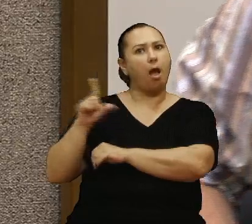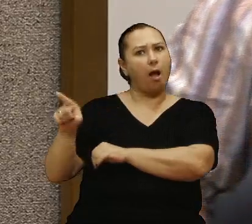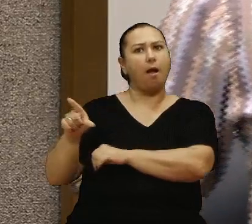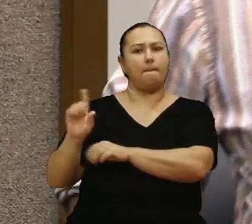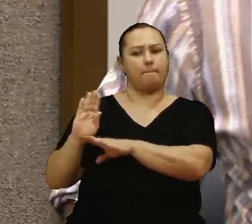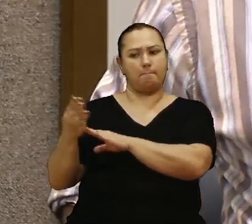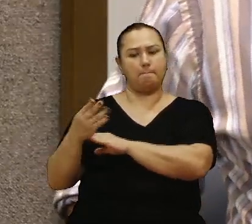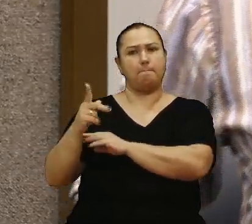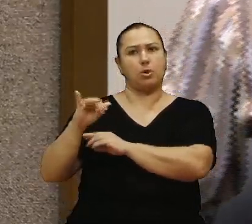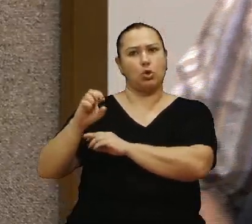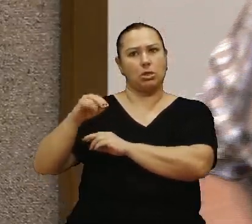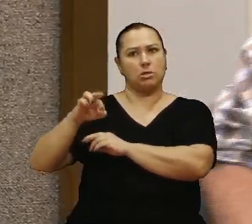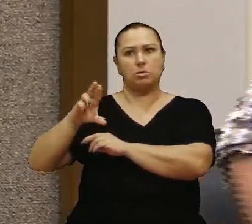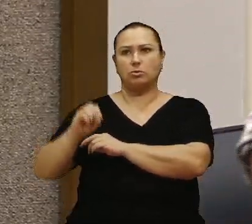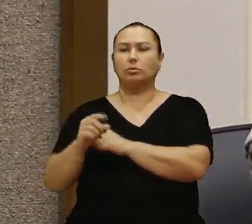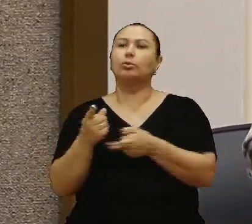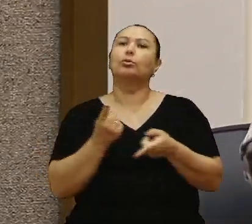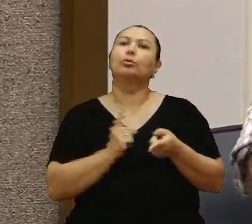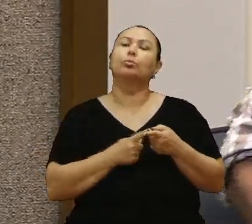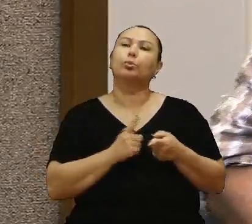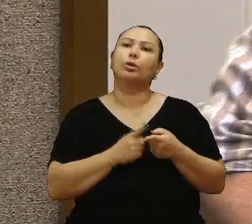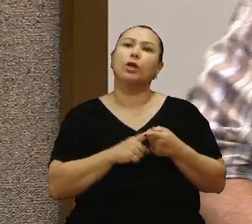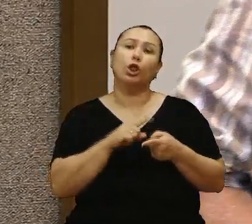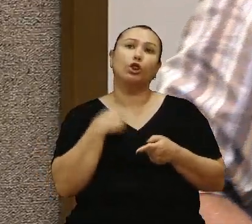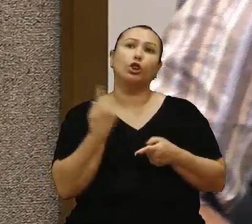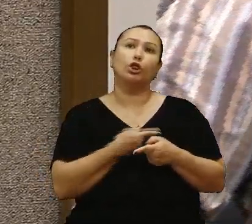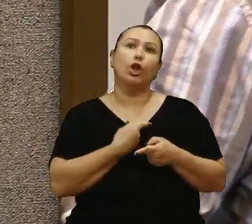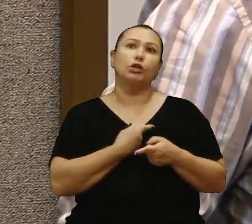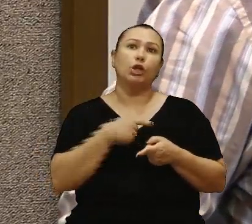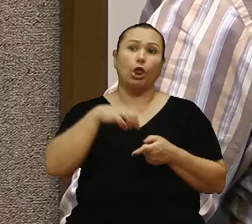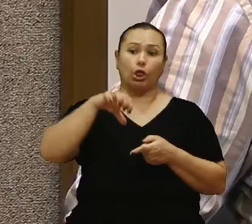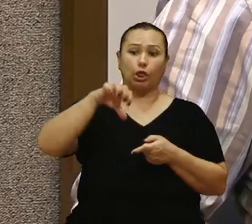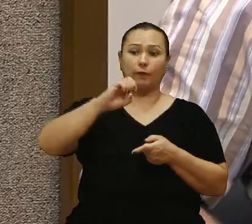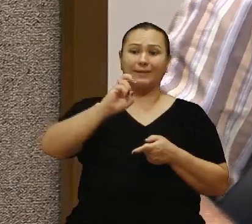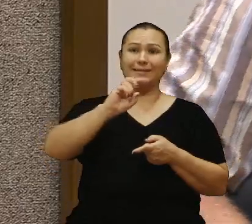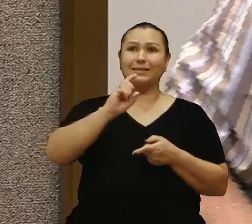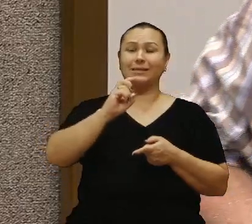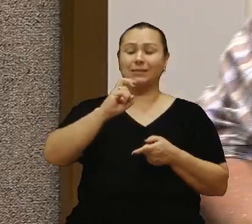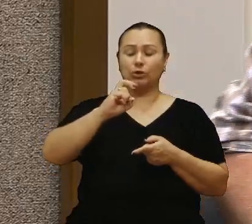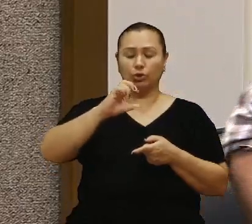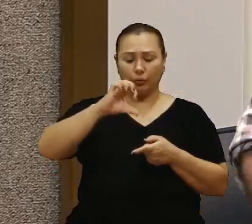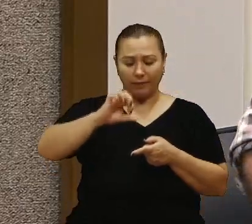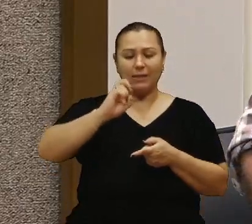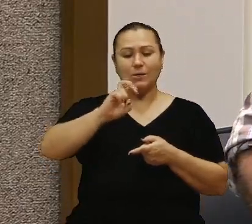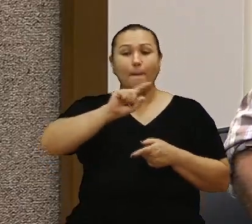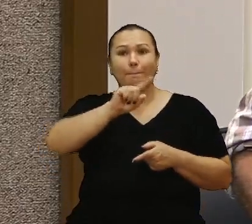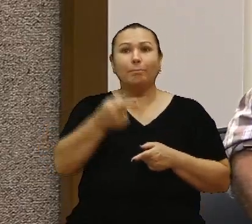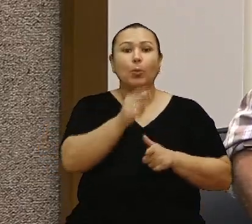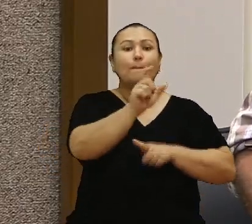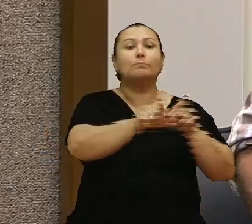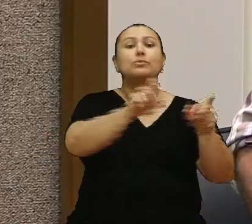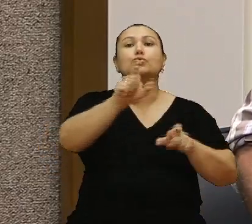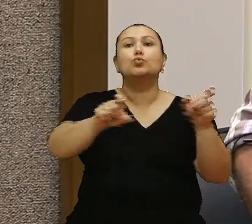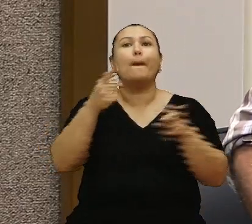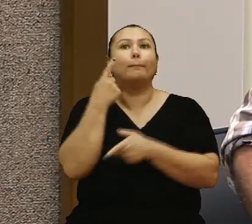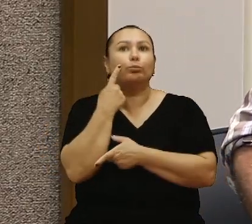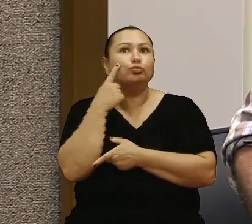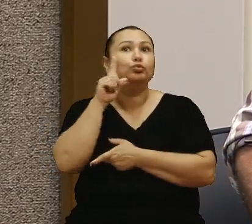Porque nós, com 95 mil passageiros por dia, não é aquilo